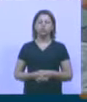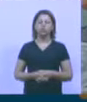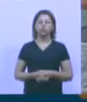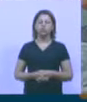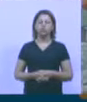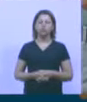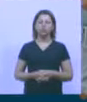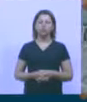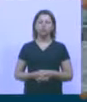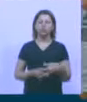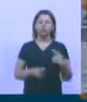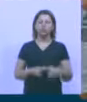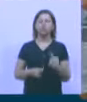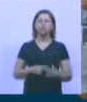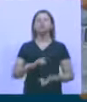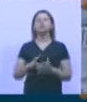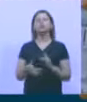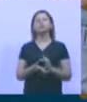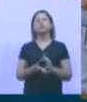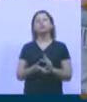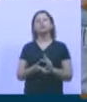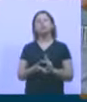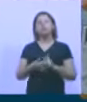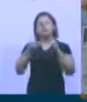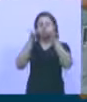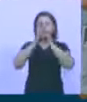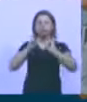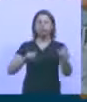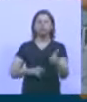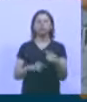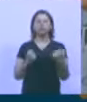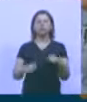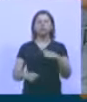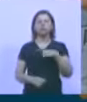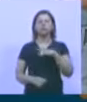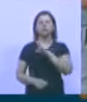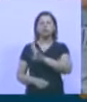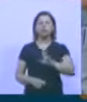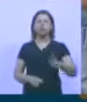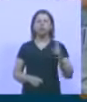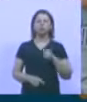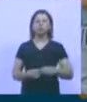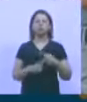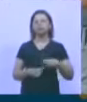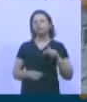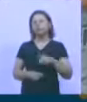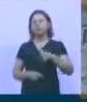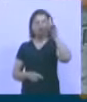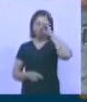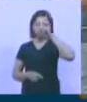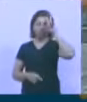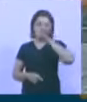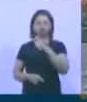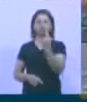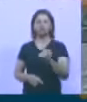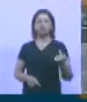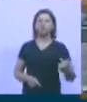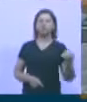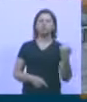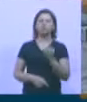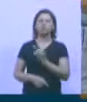you. Porque Jesus, o Senhor fala que Ele não precisa ter o nome escrito, porque Ele está sempre lembrando de cada um